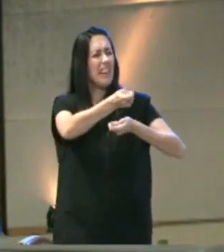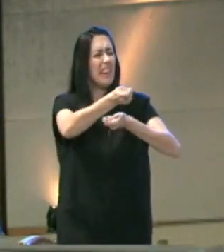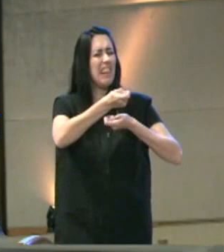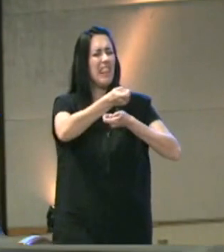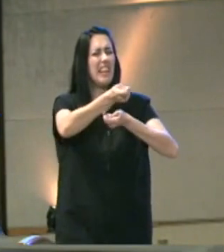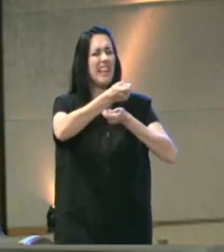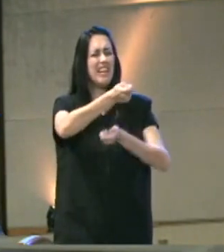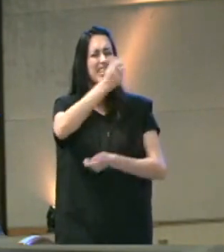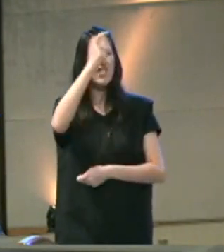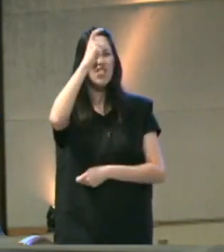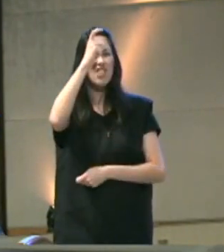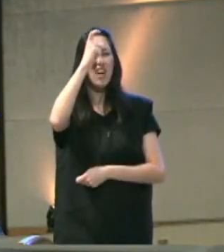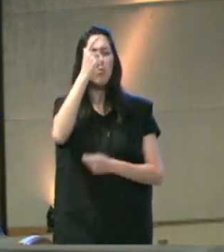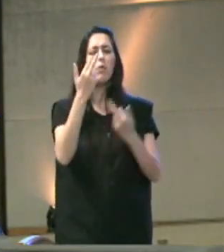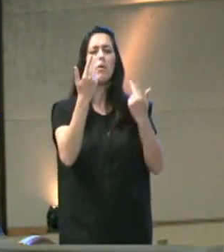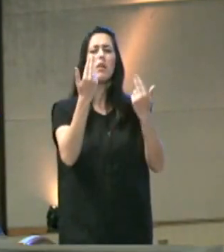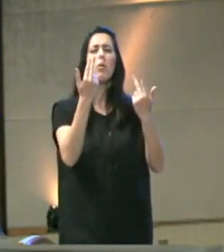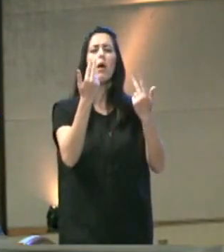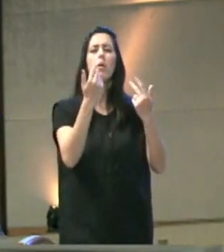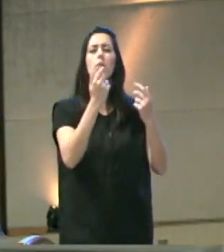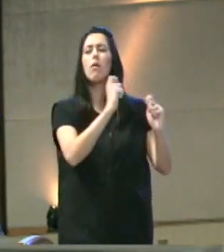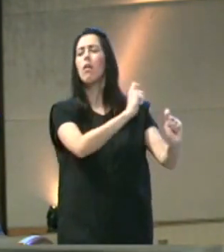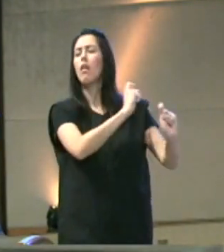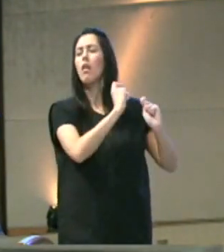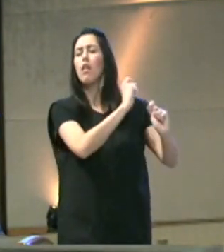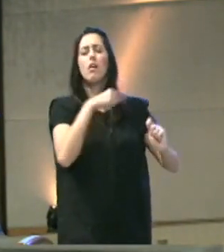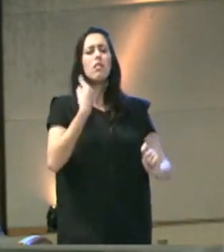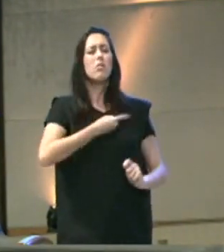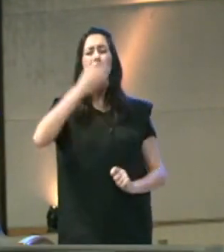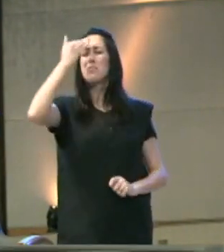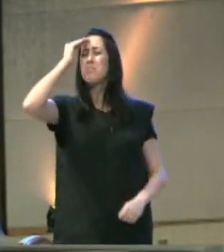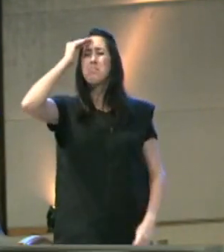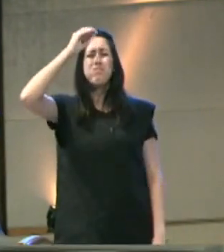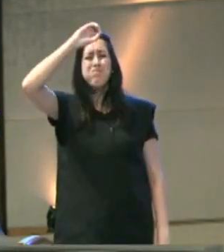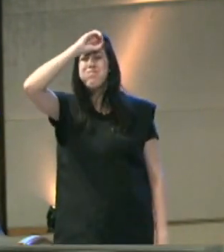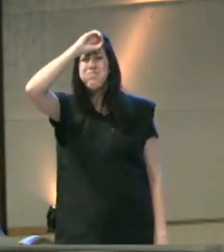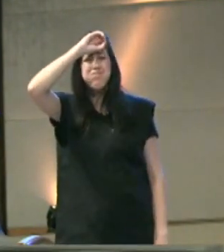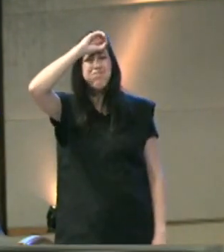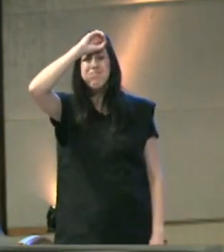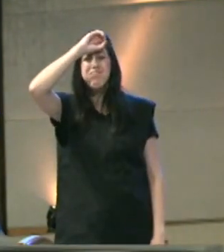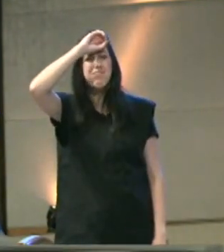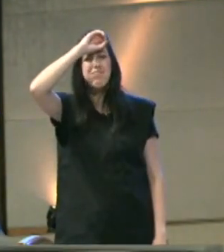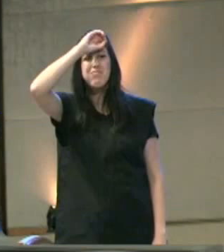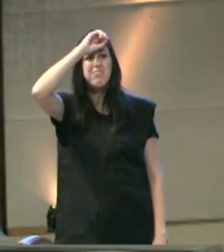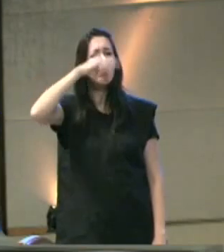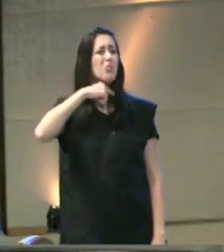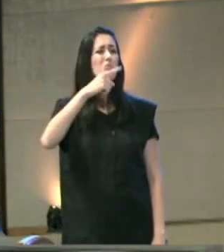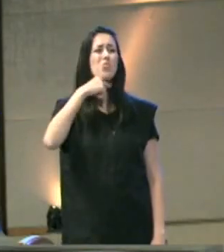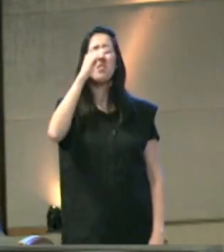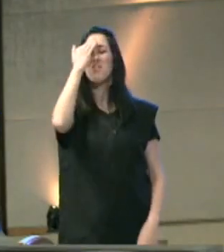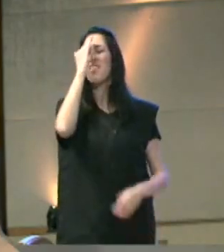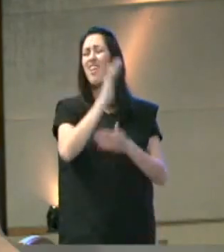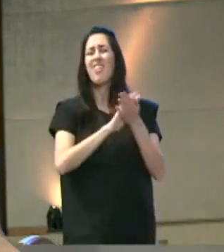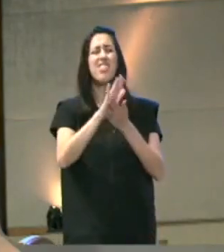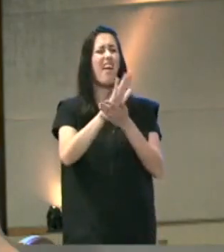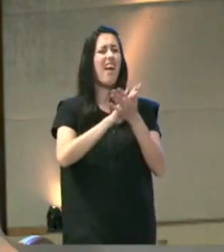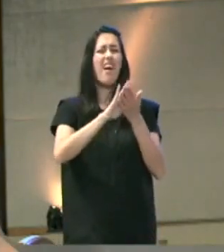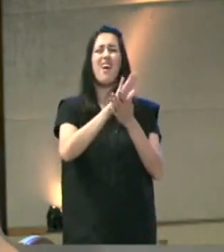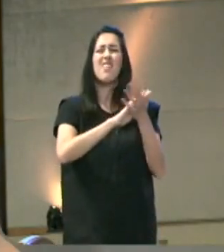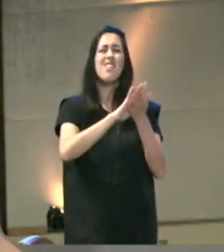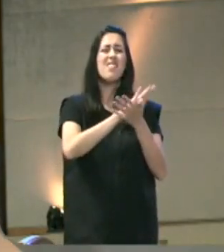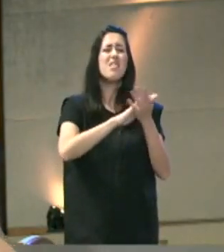Satanás, cega o entendimento destas pessoas, para que elas não consigam